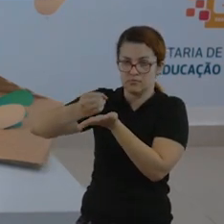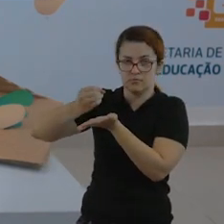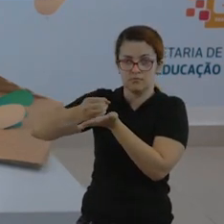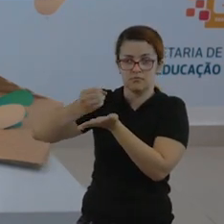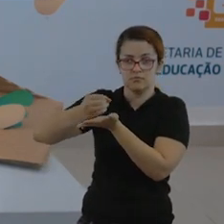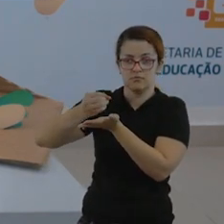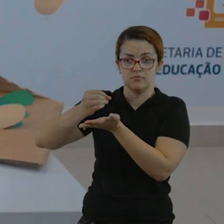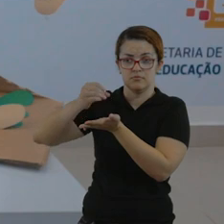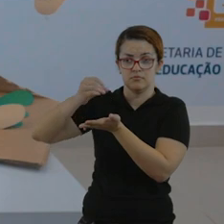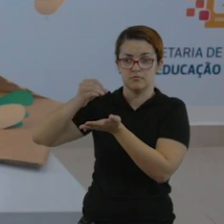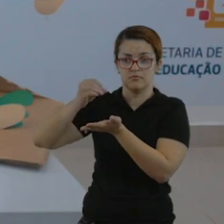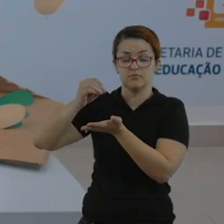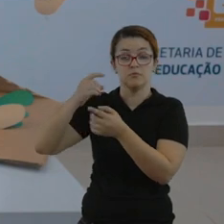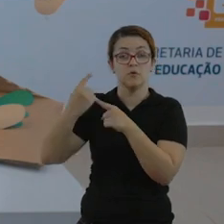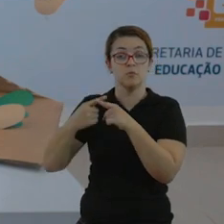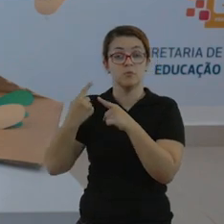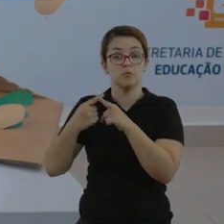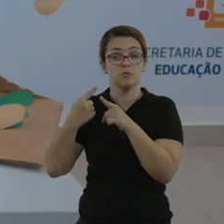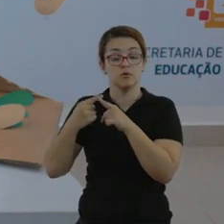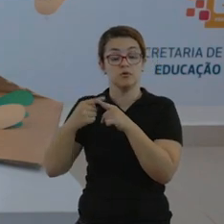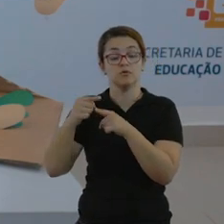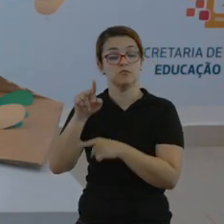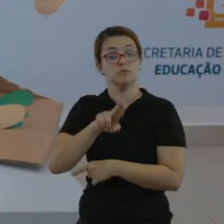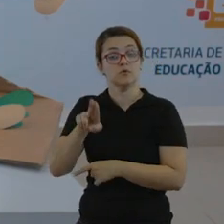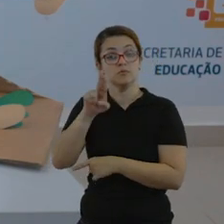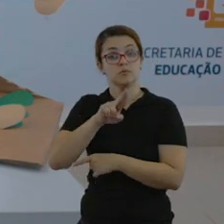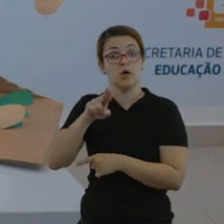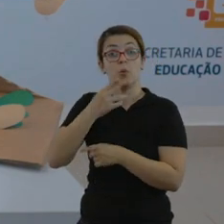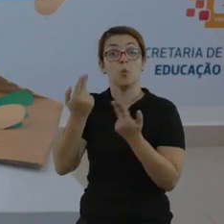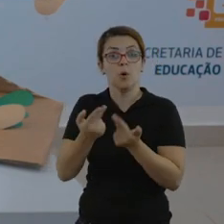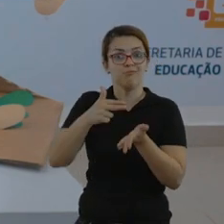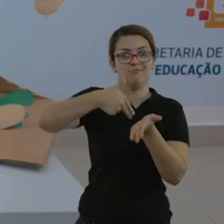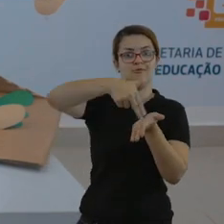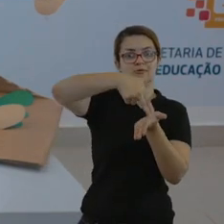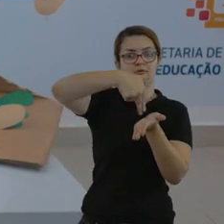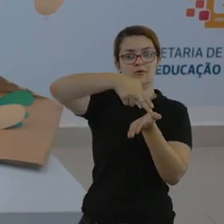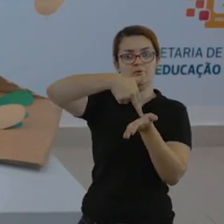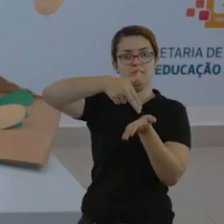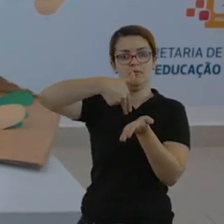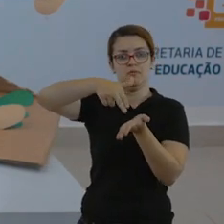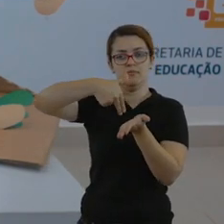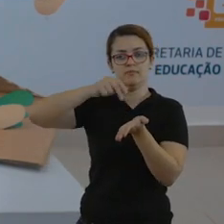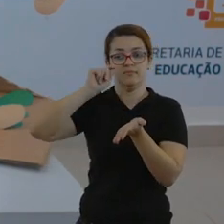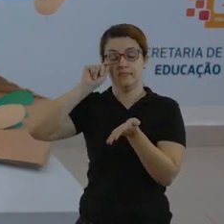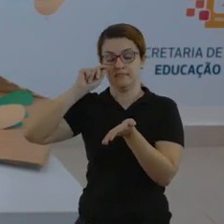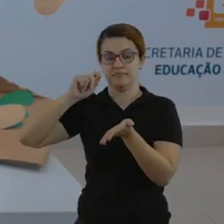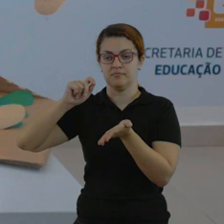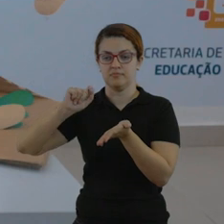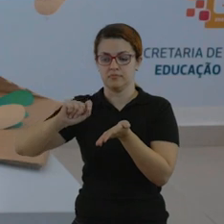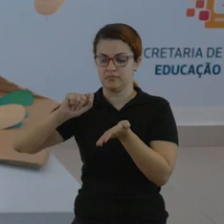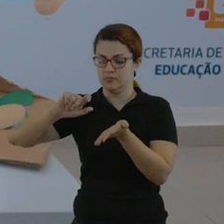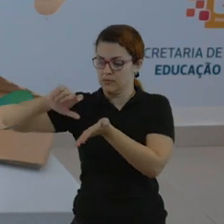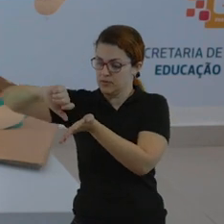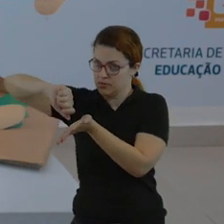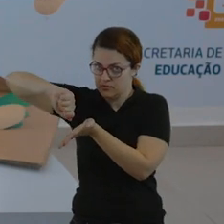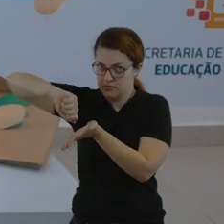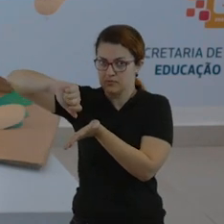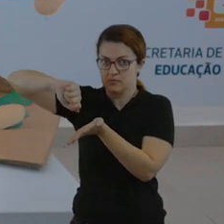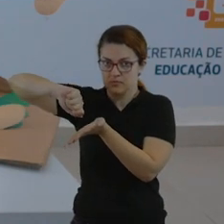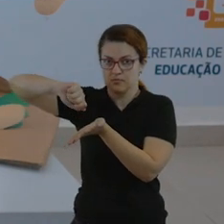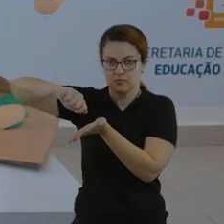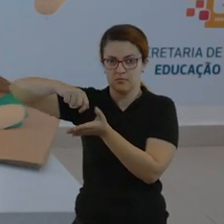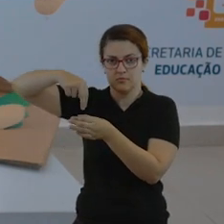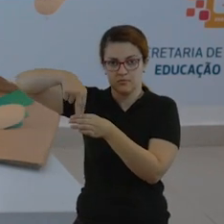ó. Porque você vai usar ele como um pincel, tá? Você vai colocar a tinta. E é sempre